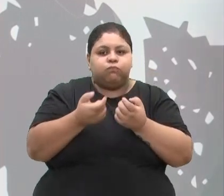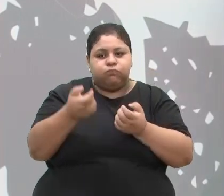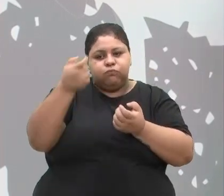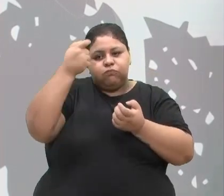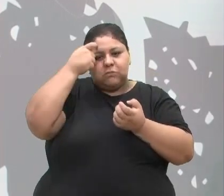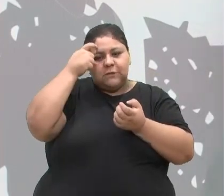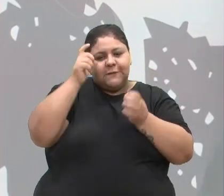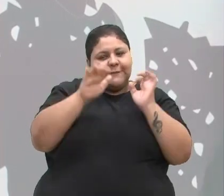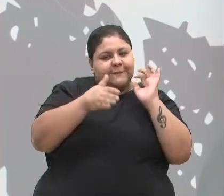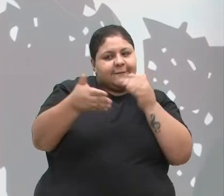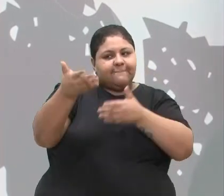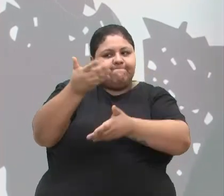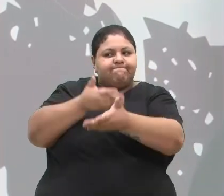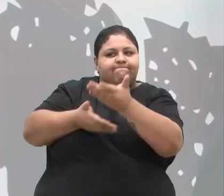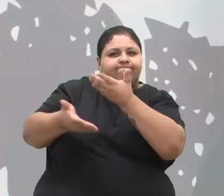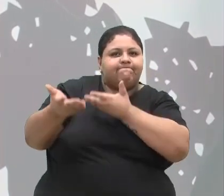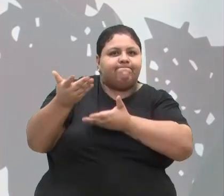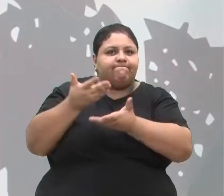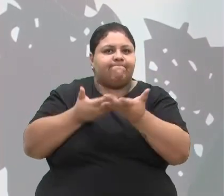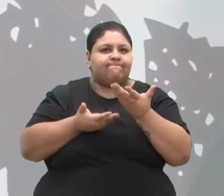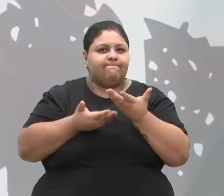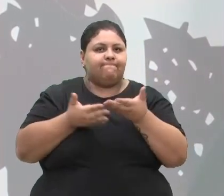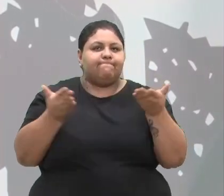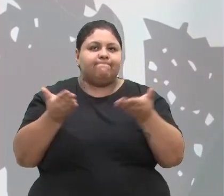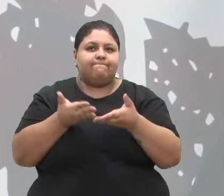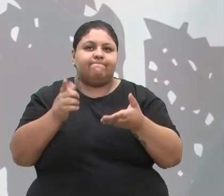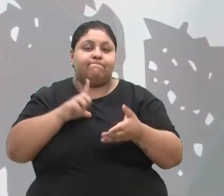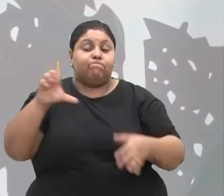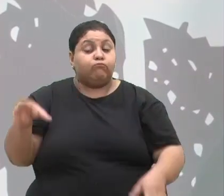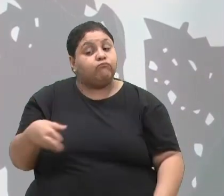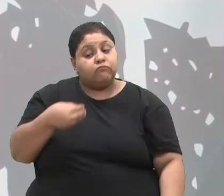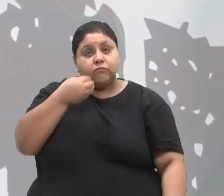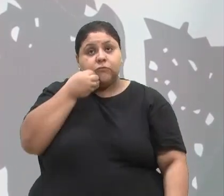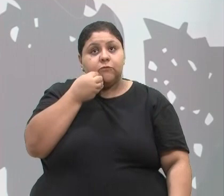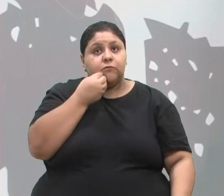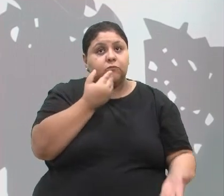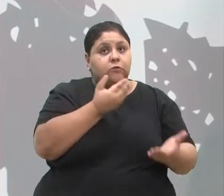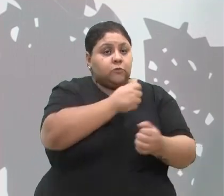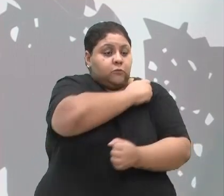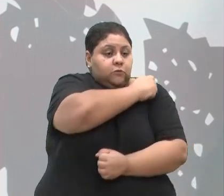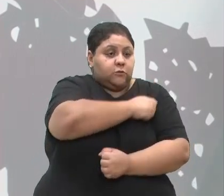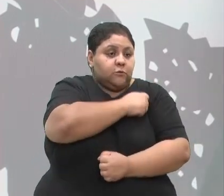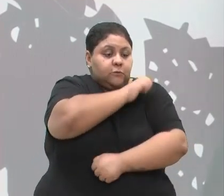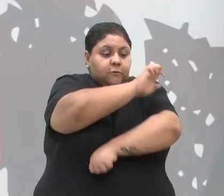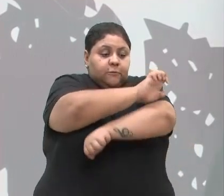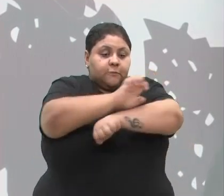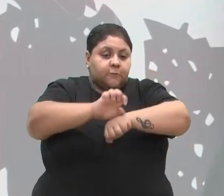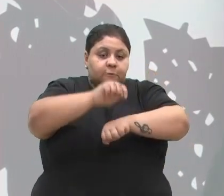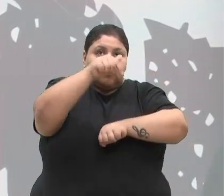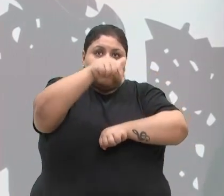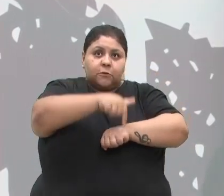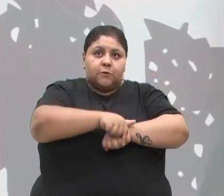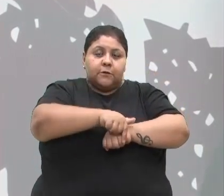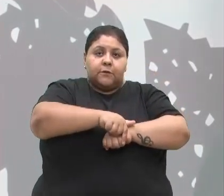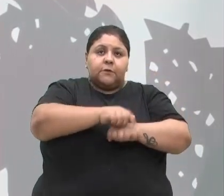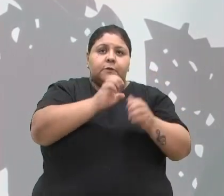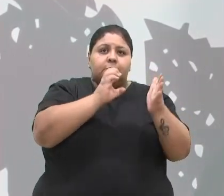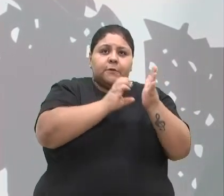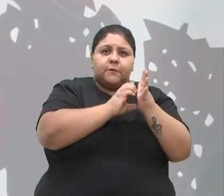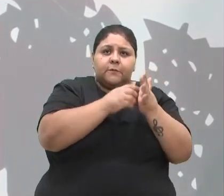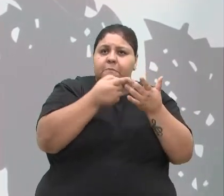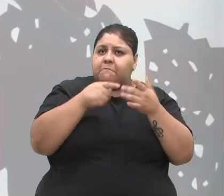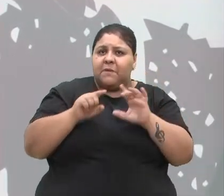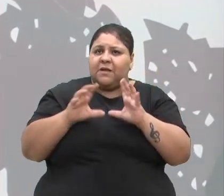essa troca. Hoje nós temos a possibilidade de estudantes serem estagiários no serviço público, mas nem